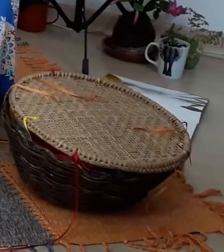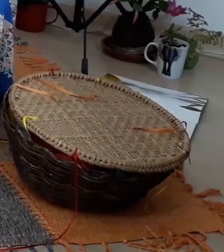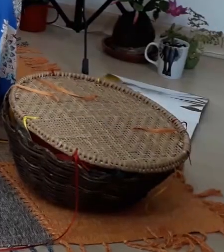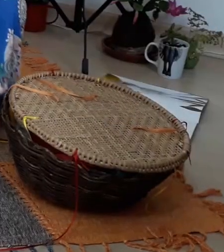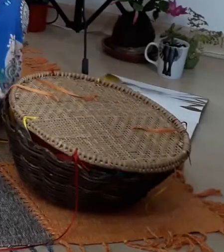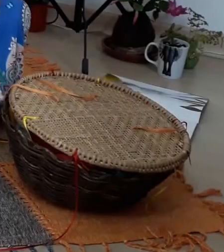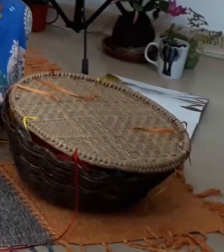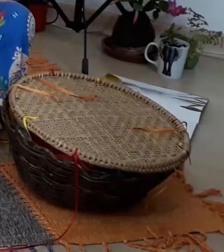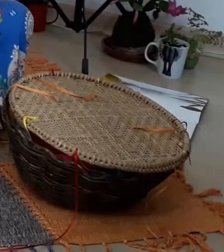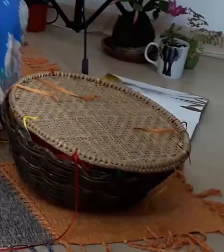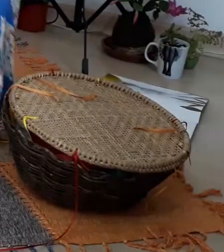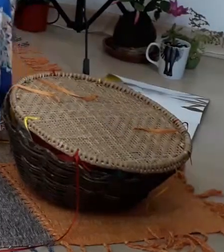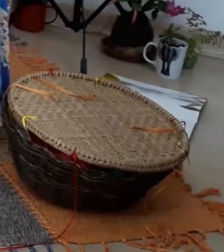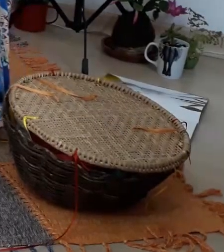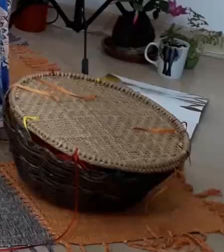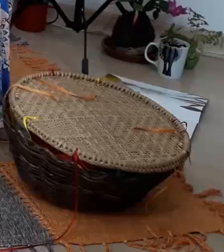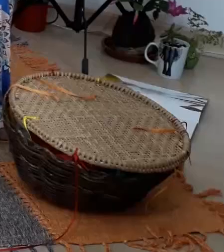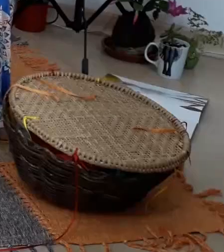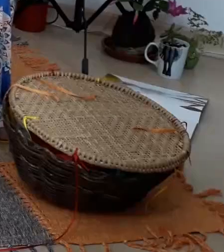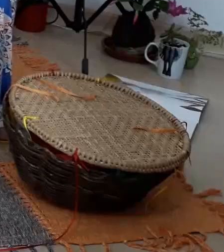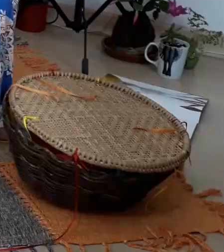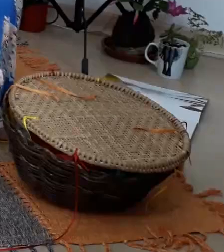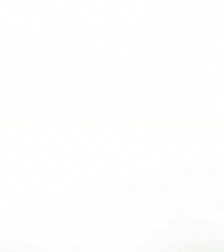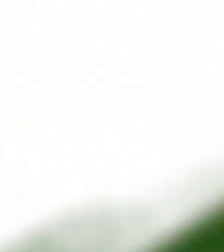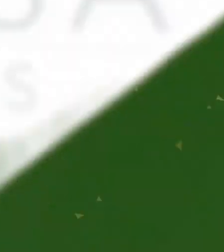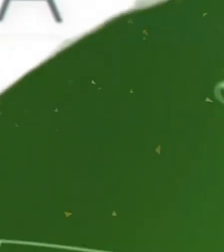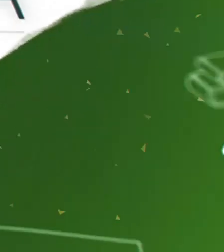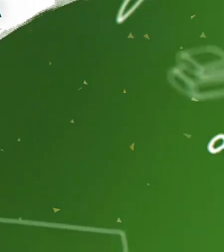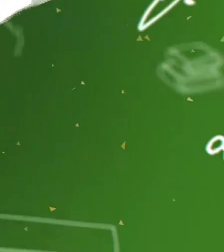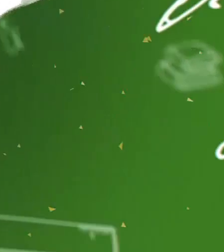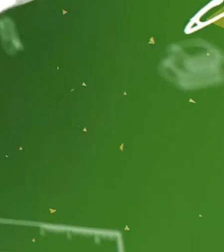Tchau! Até a próxima! Tchau.